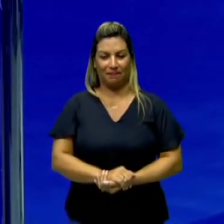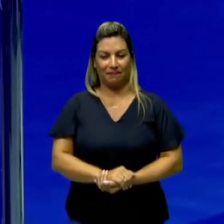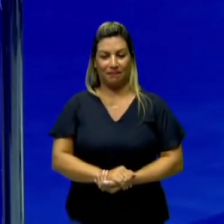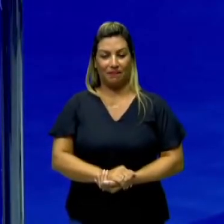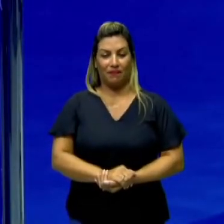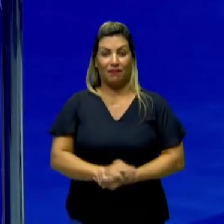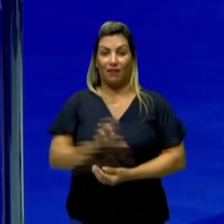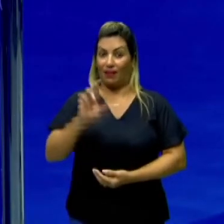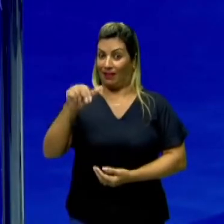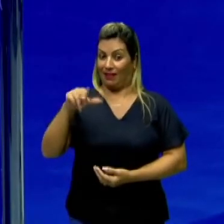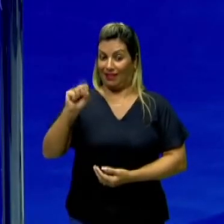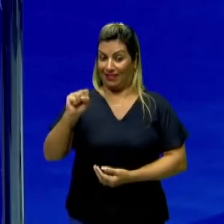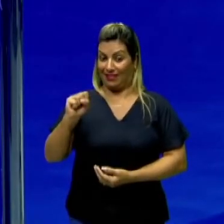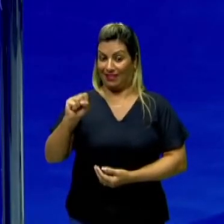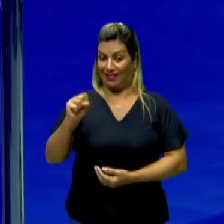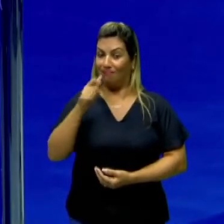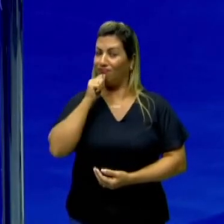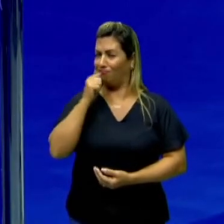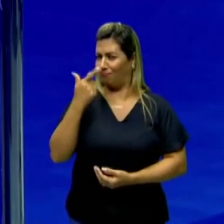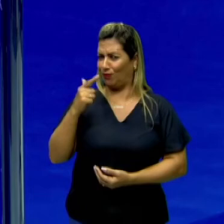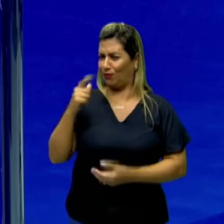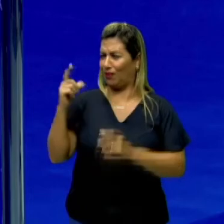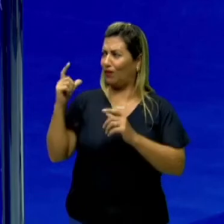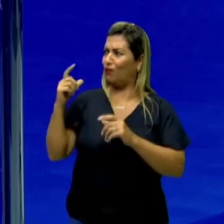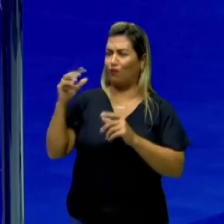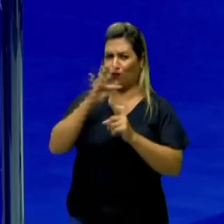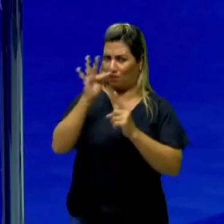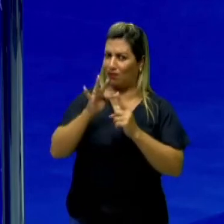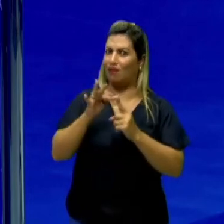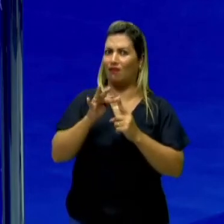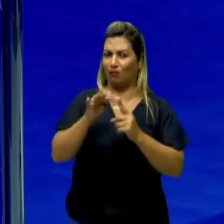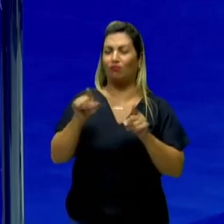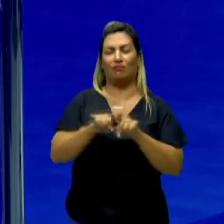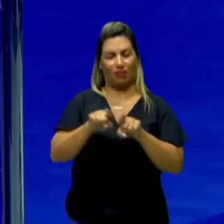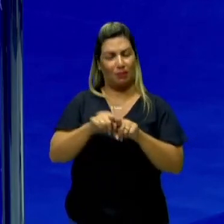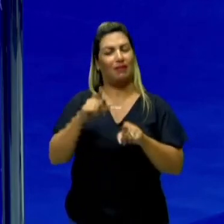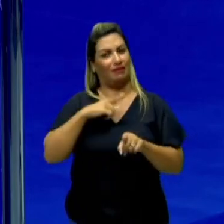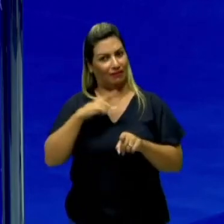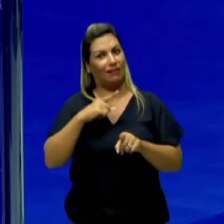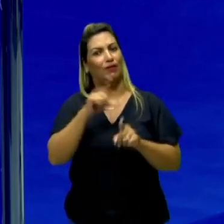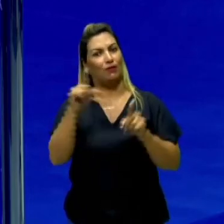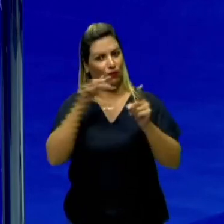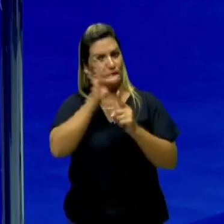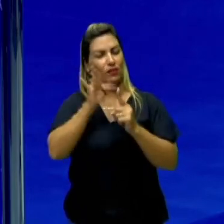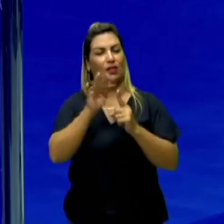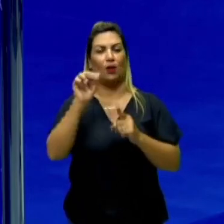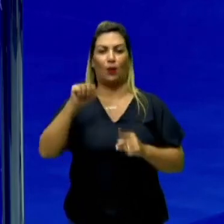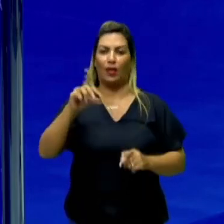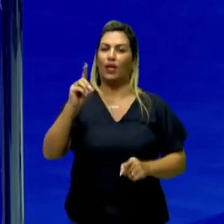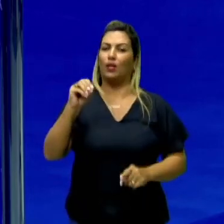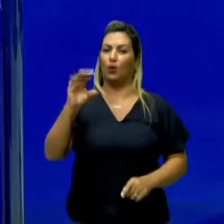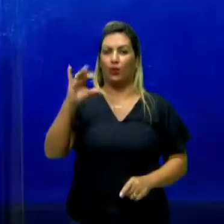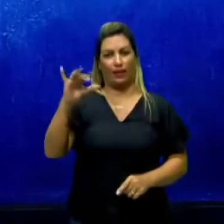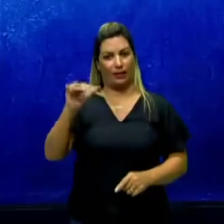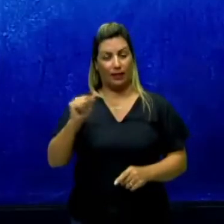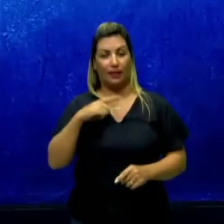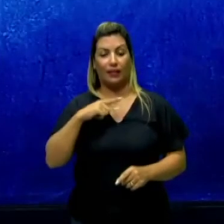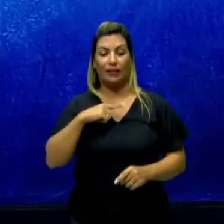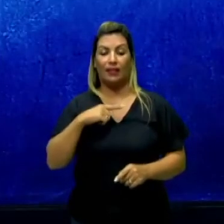Os rins, muitas pessoas acham que os rins não têm função endócrina, mas eles têm também. Eles produzem hormônios renina e